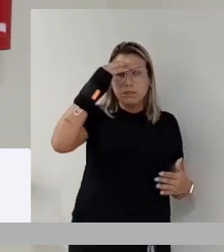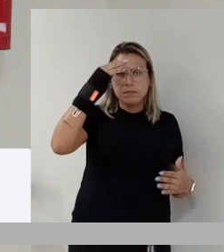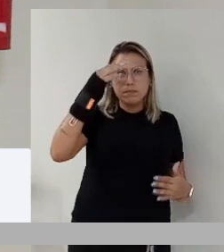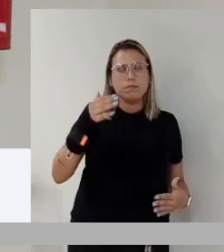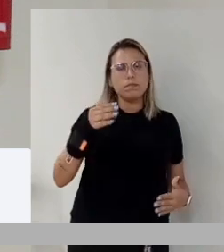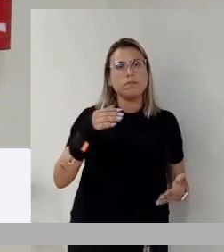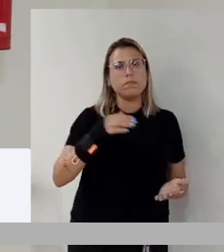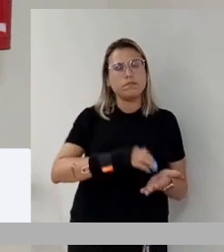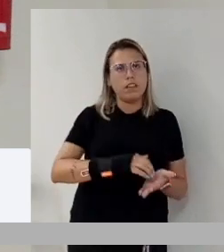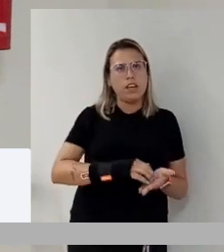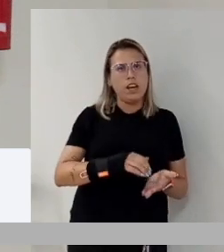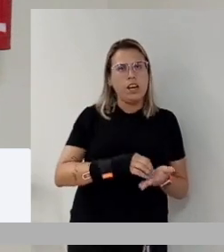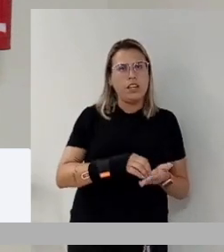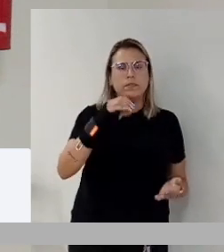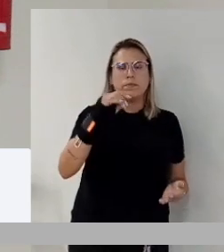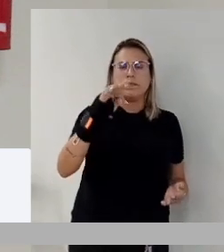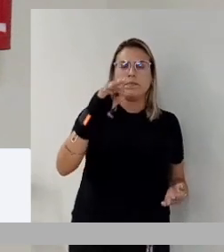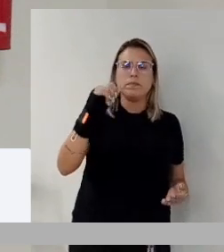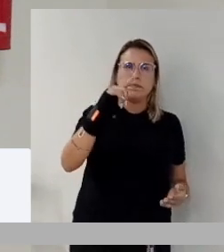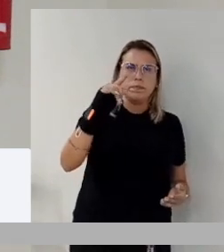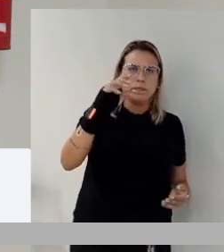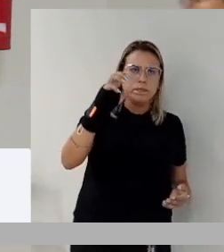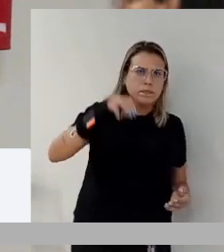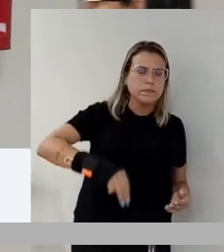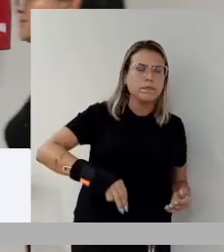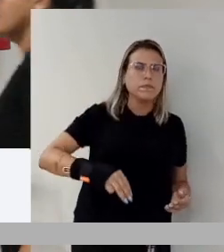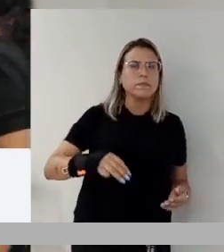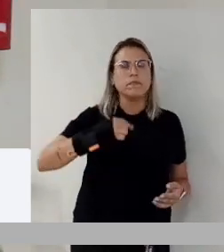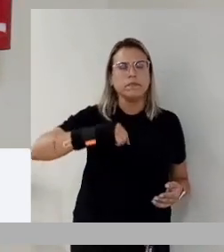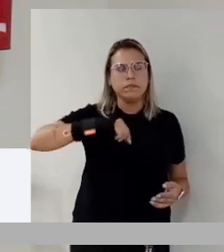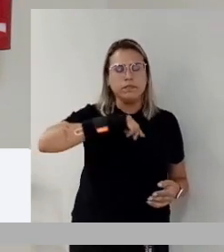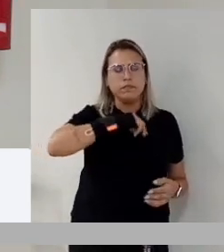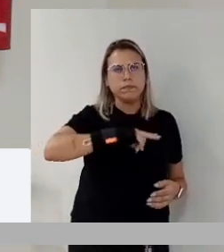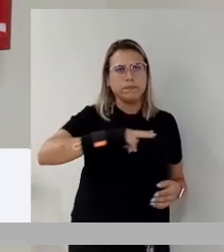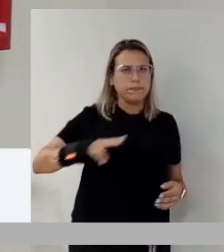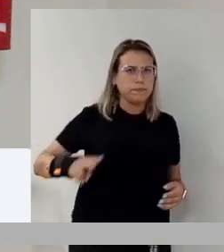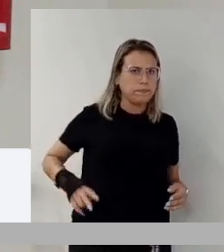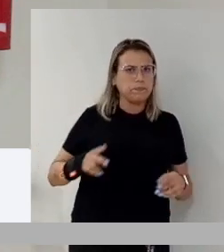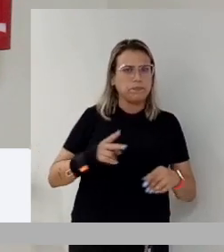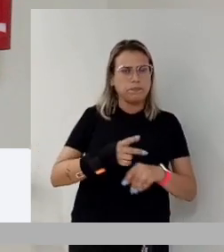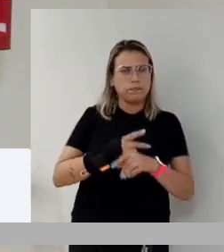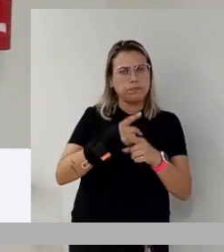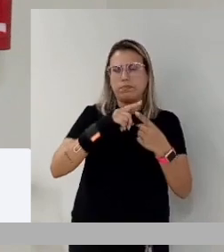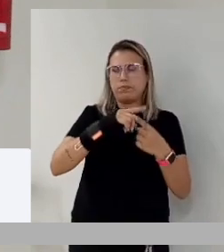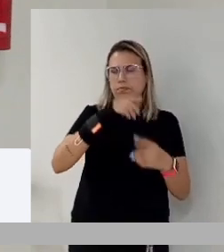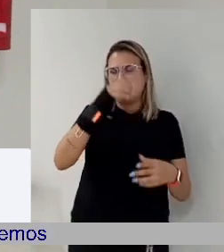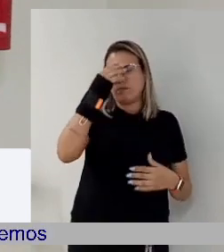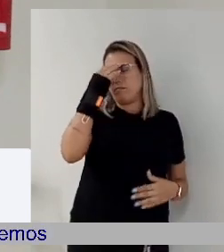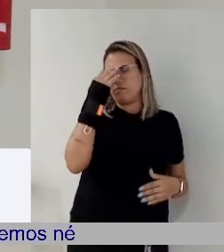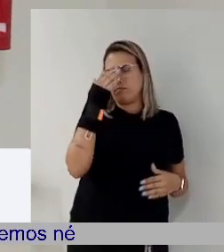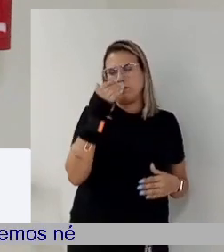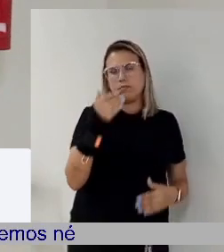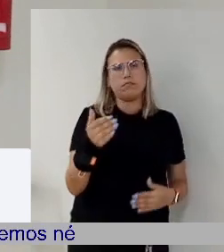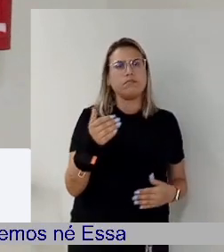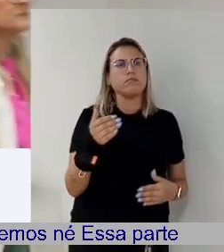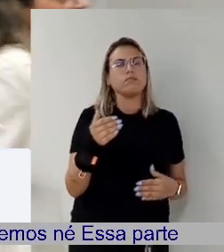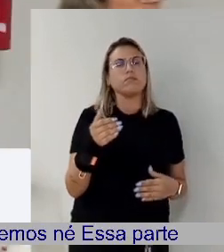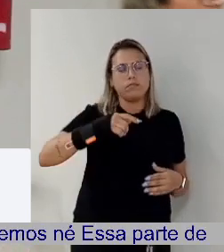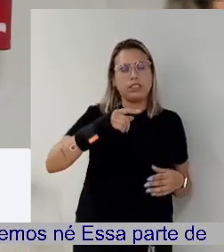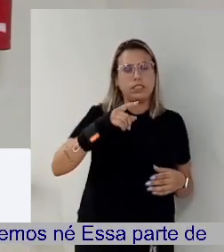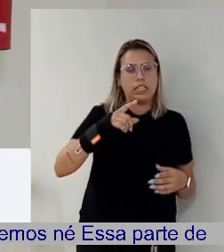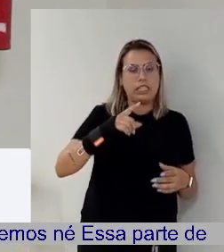porque assim nós vereadores nós cobramos mas também agradecemos agradecemos né Essa parte de